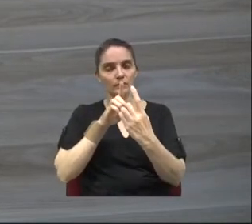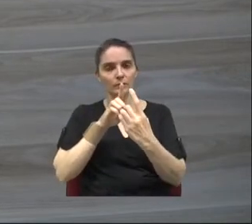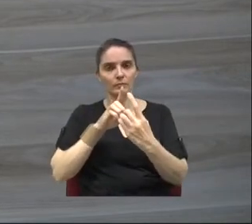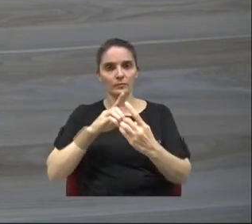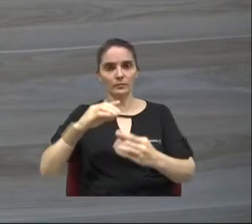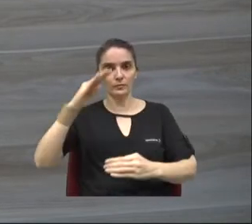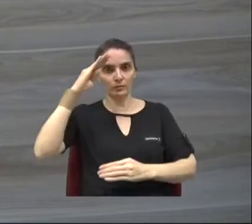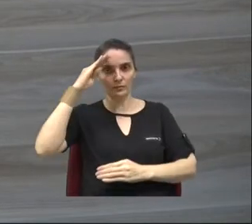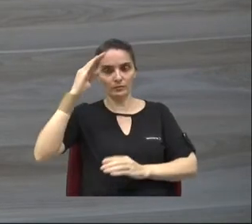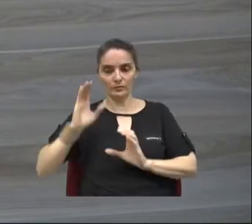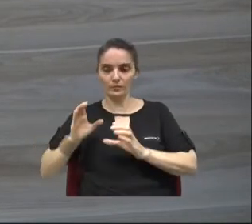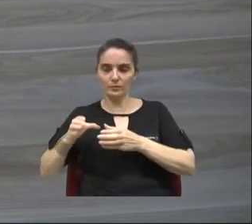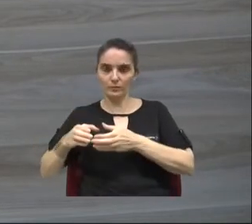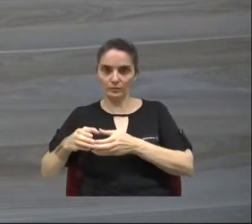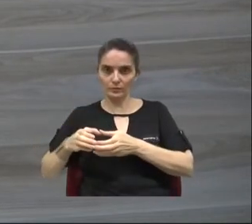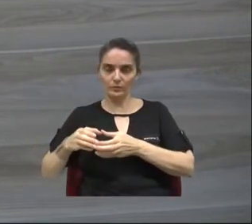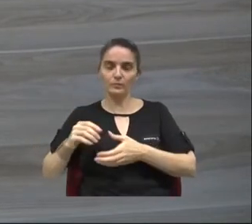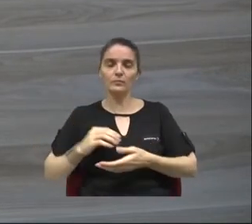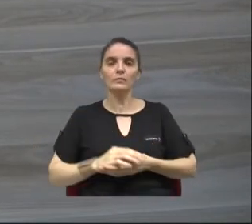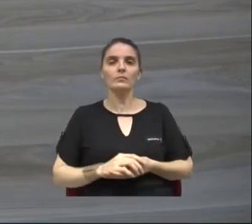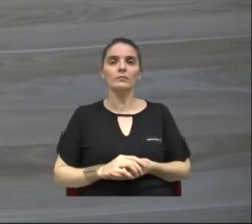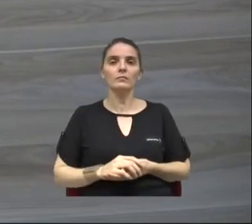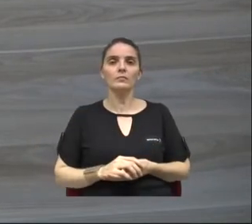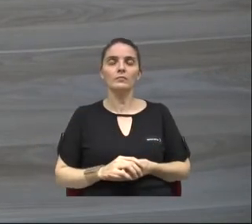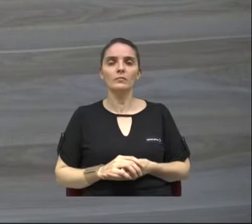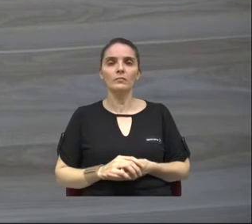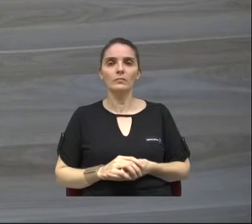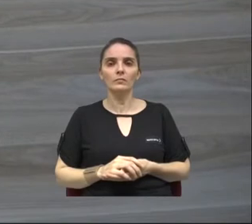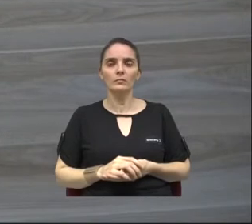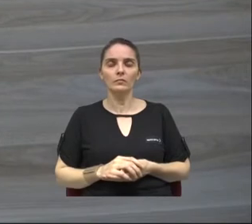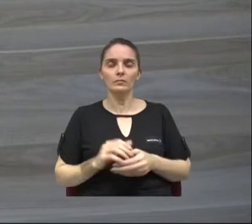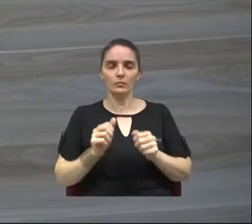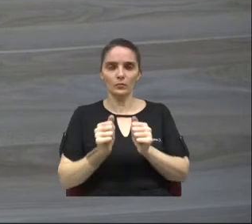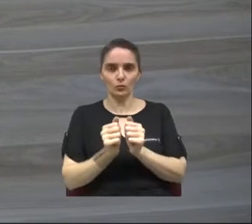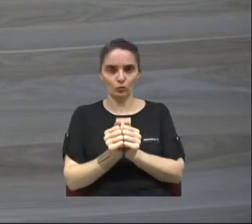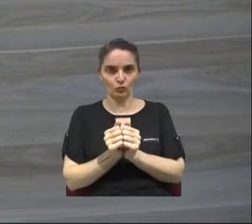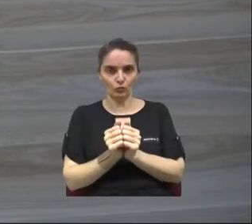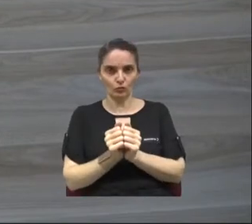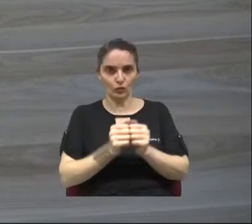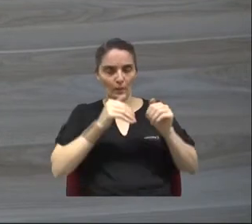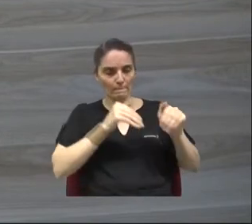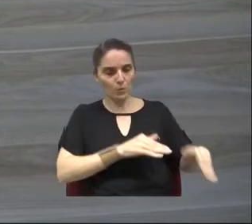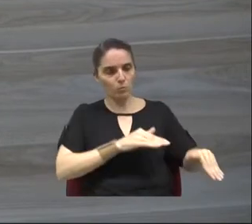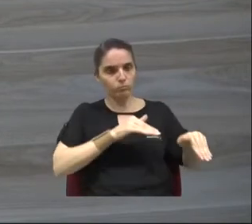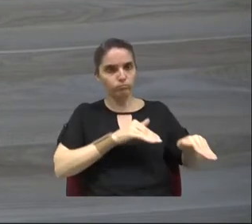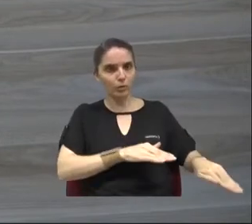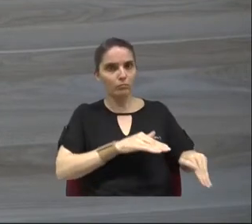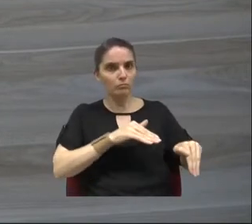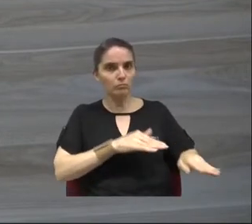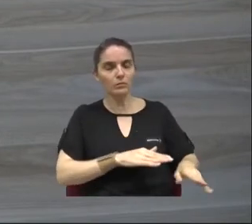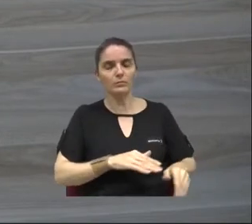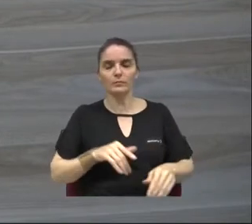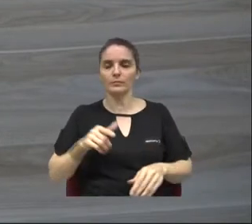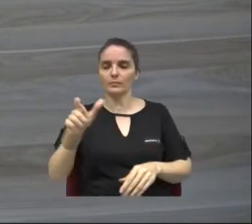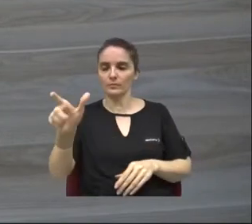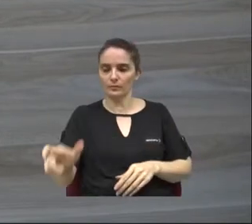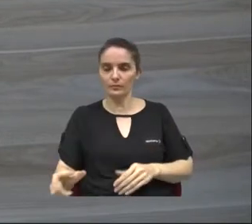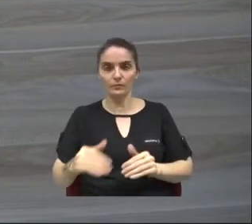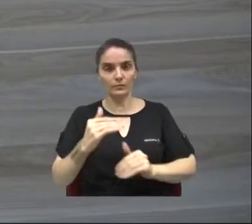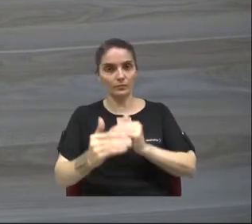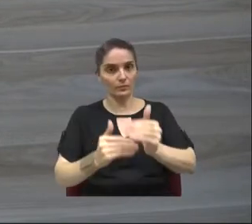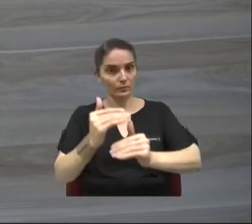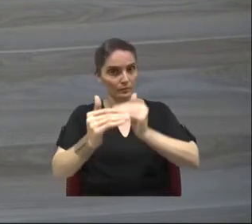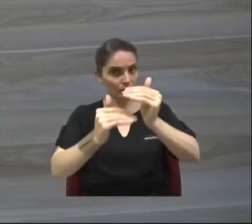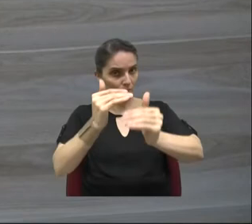posto médico do Exército e acompanhamento militar. Foi convidado a continuar e fazer carreira, mas já tinha